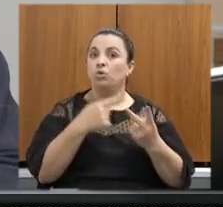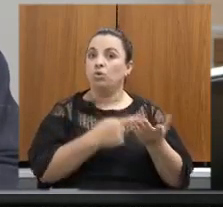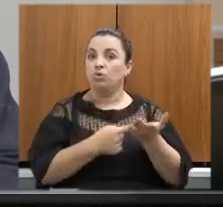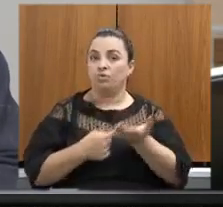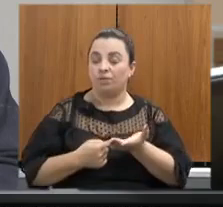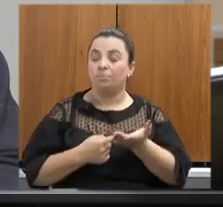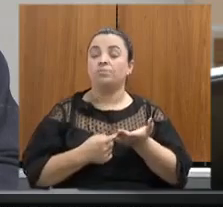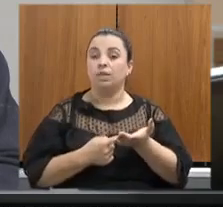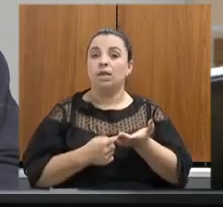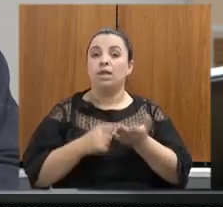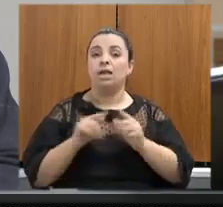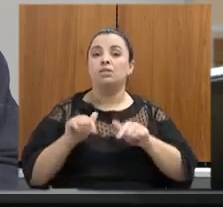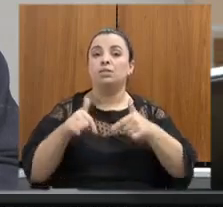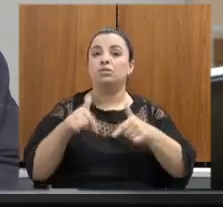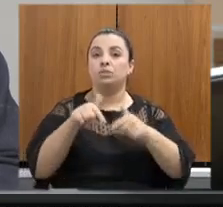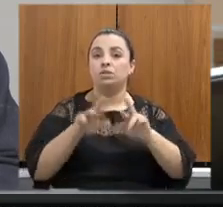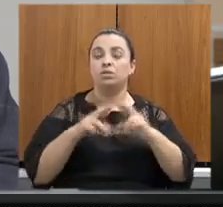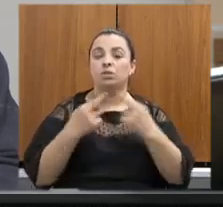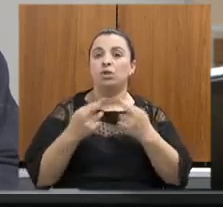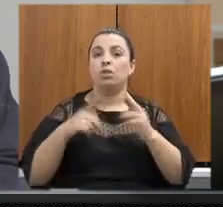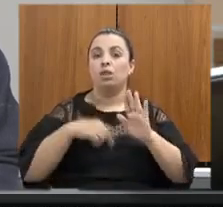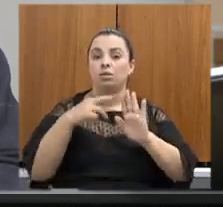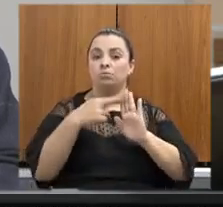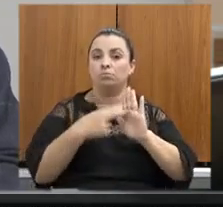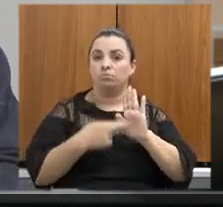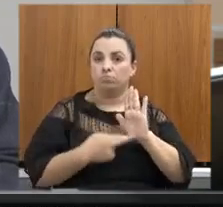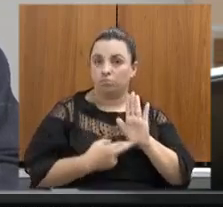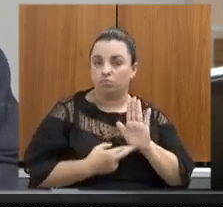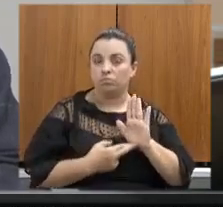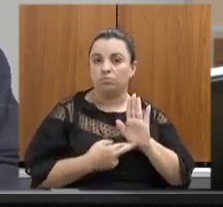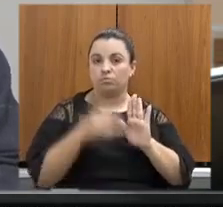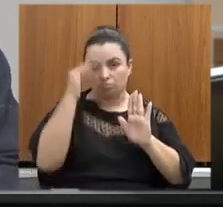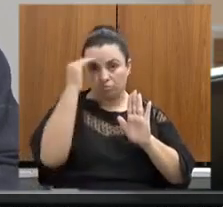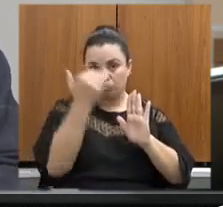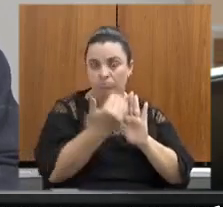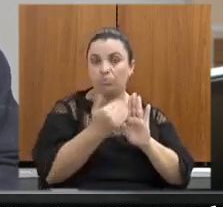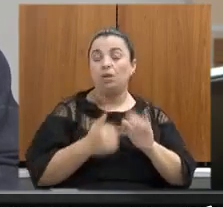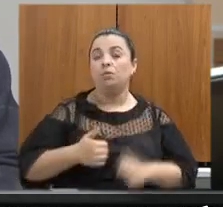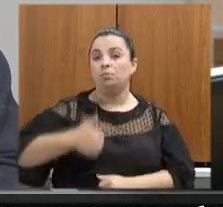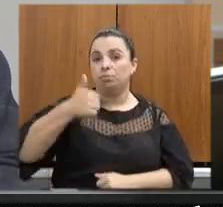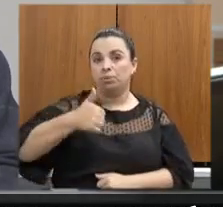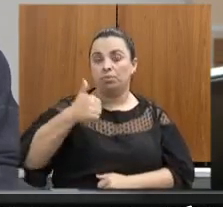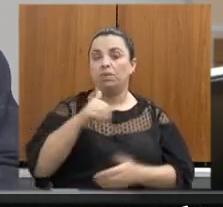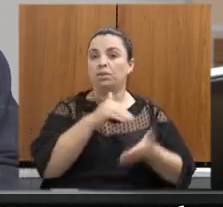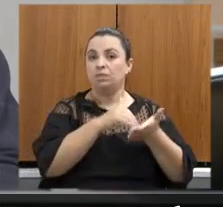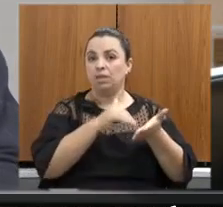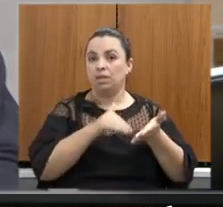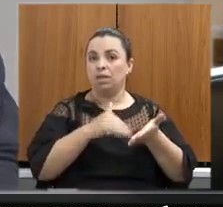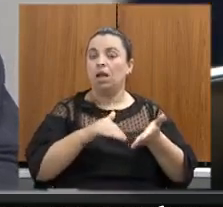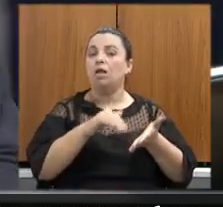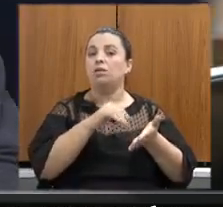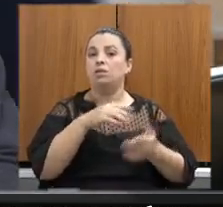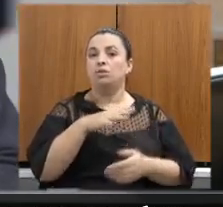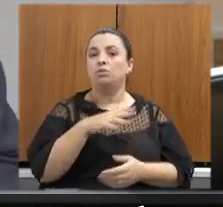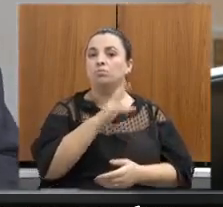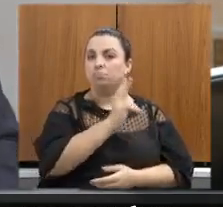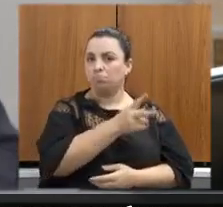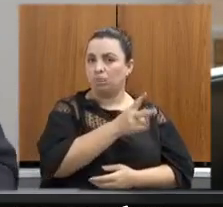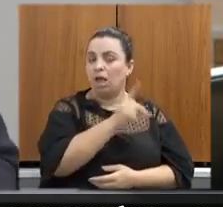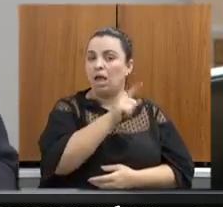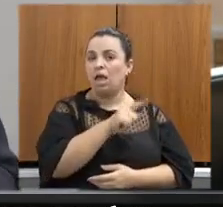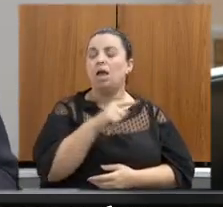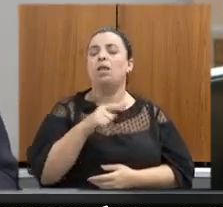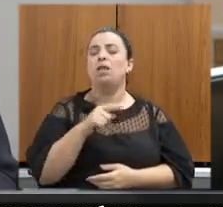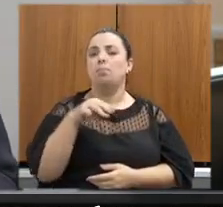obedecerão as seguintes normas e procedimentos. Primeiro, a secretária de Estado de Meio Ambiente e Desenvolvimento Sustentável, senhora Marília